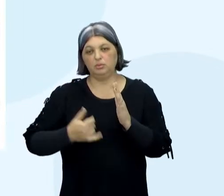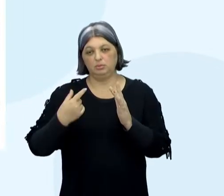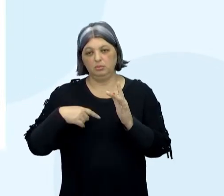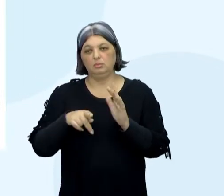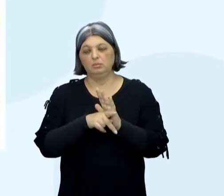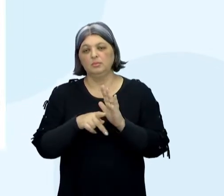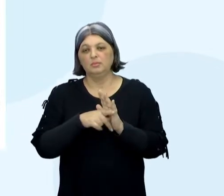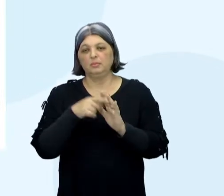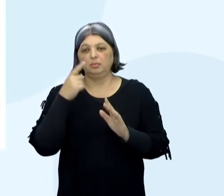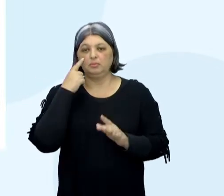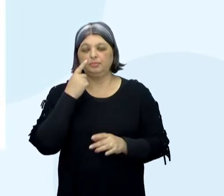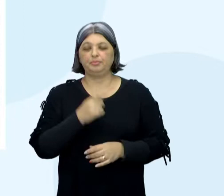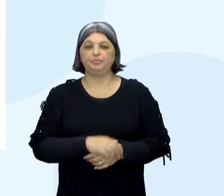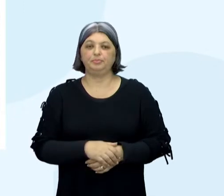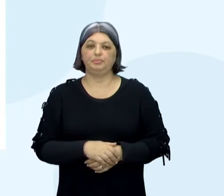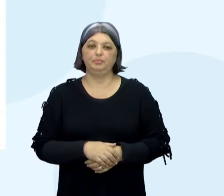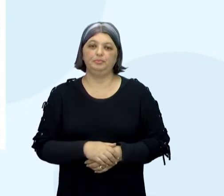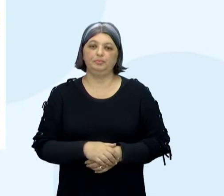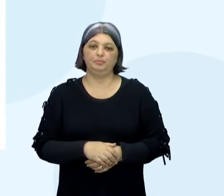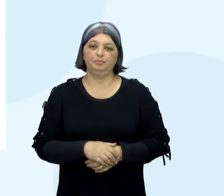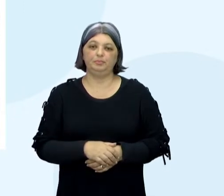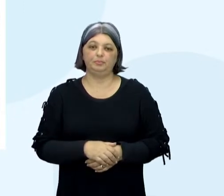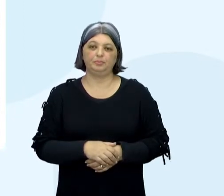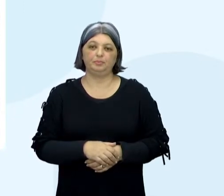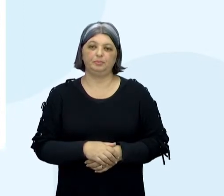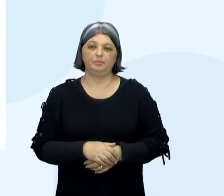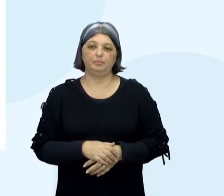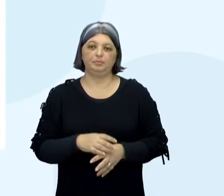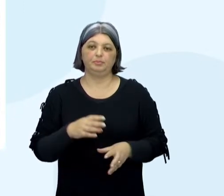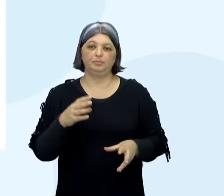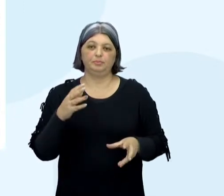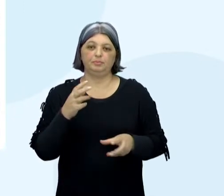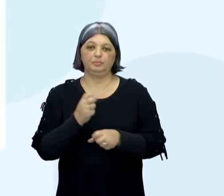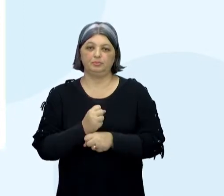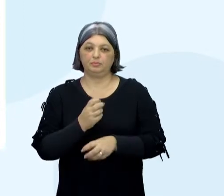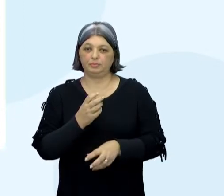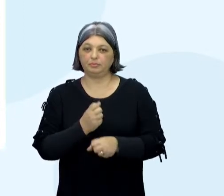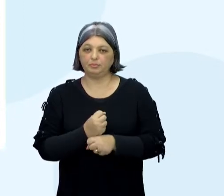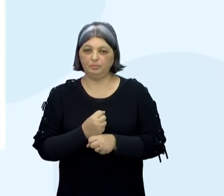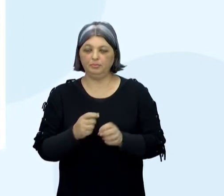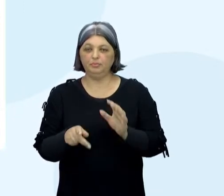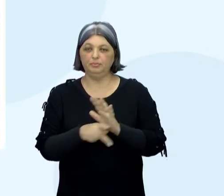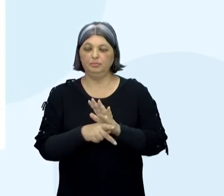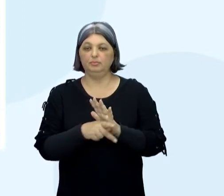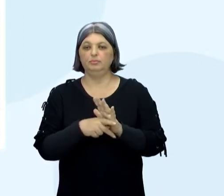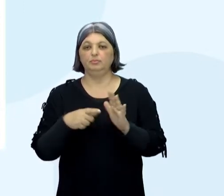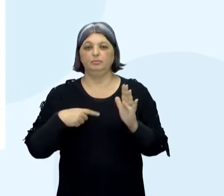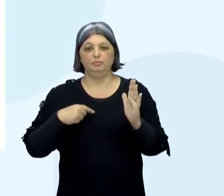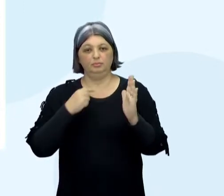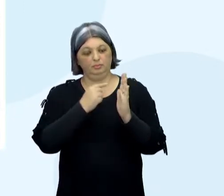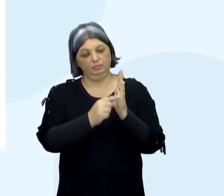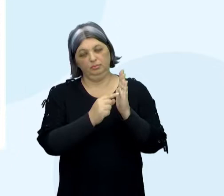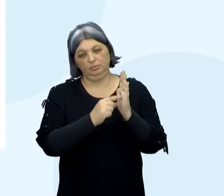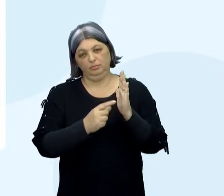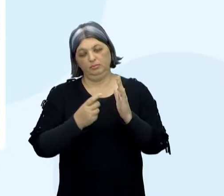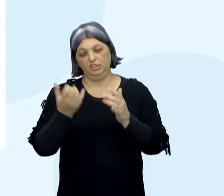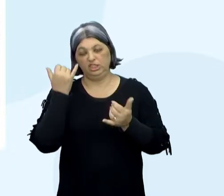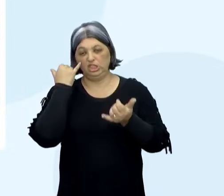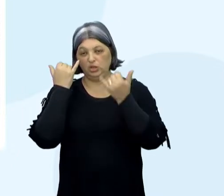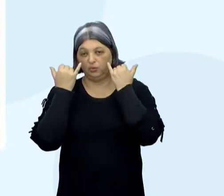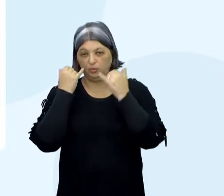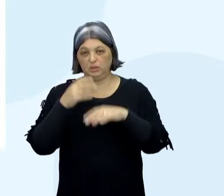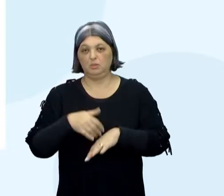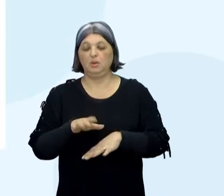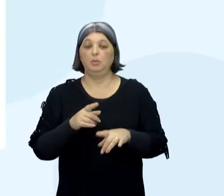operação. Essa conta, ela é um pouco mais recheada de informação do que a conta de água, que é uma conta